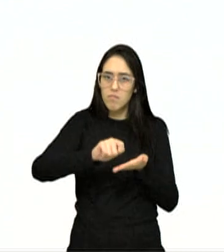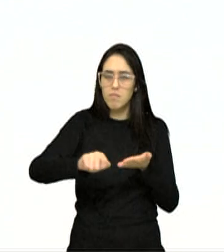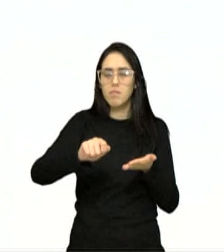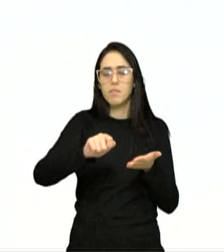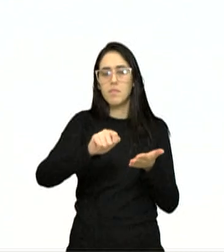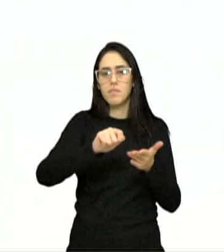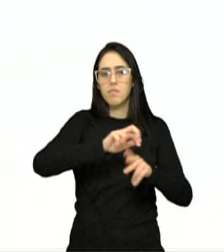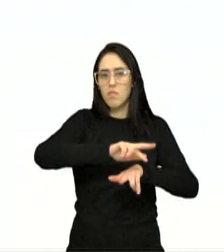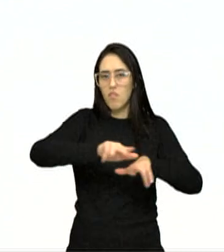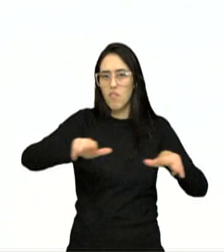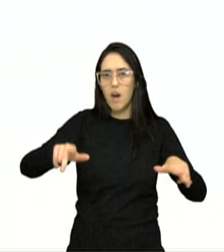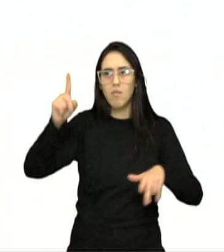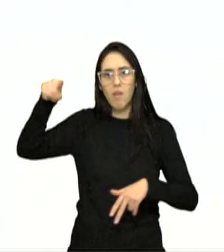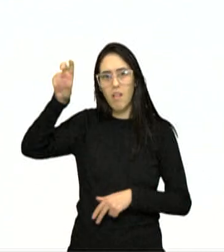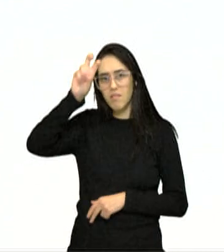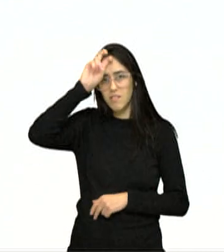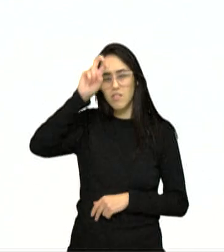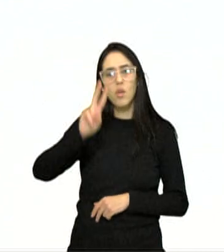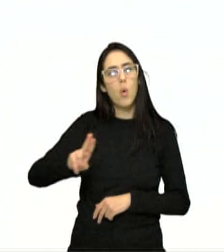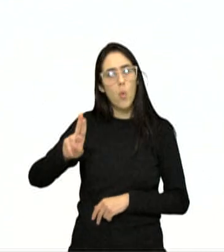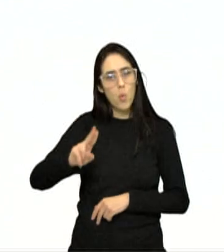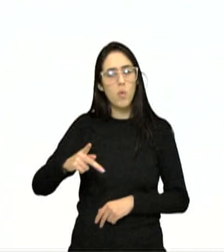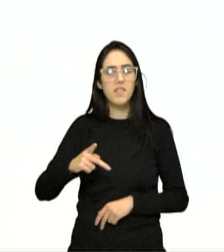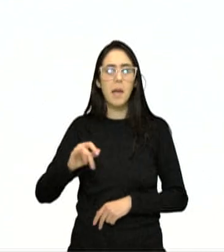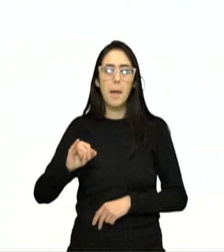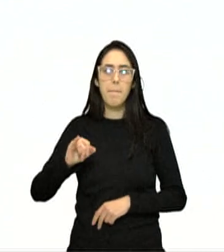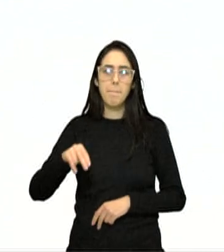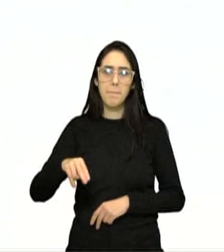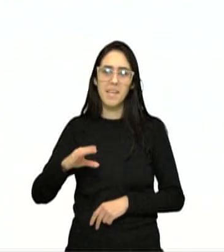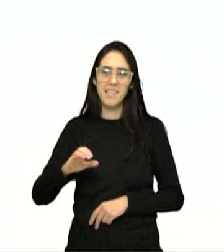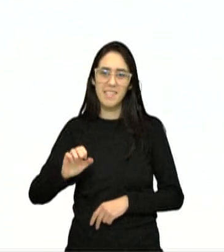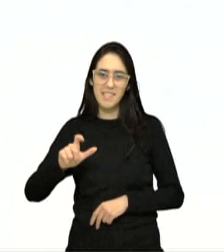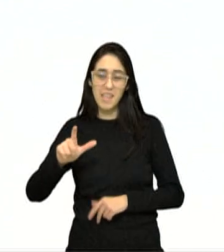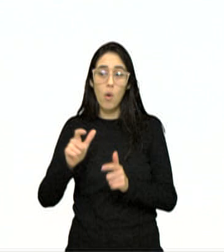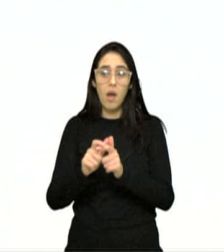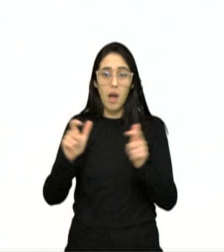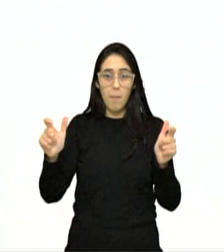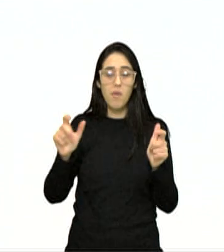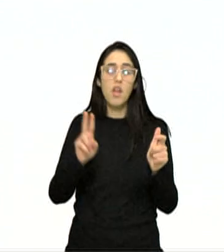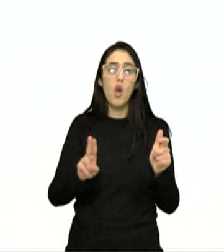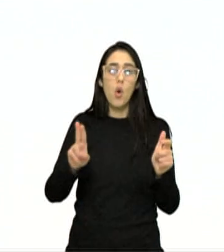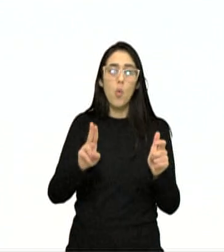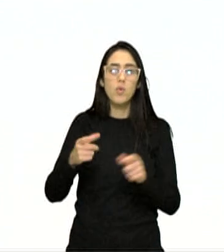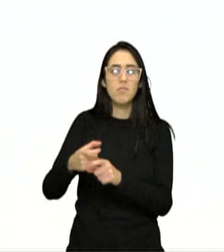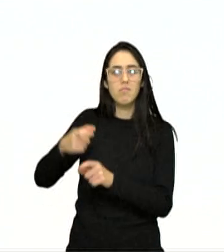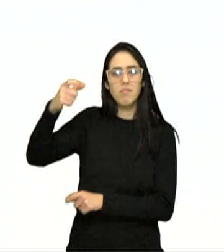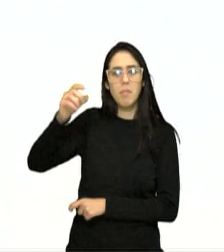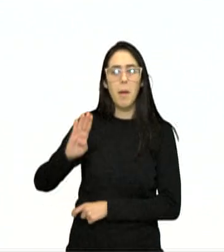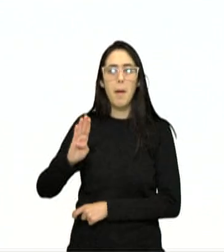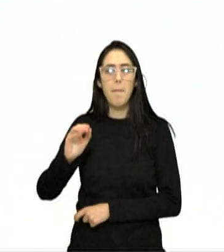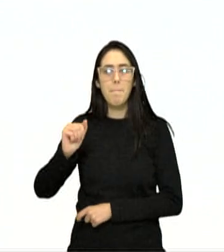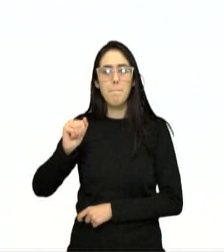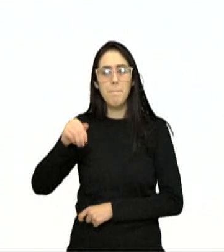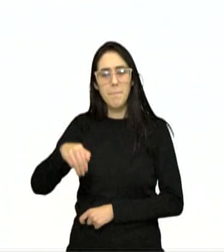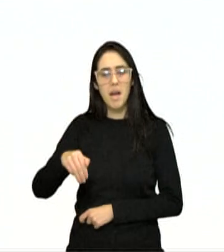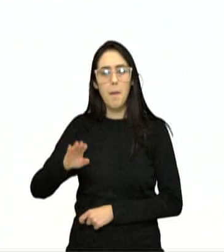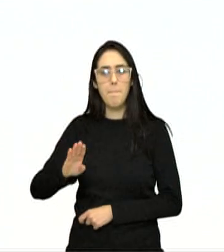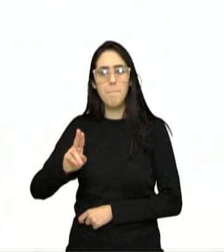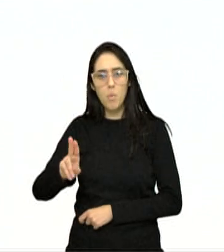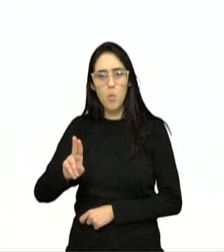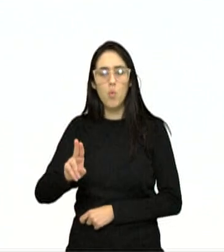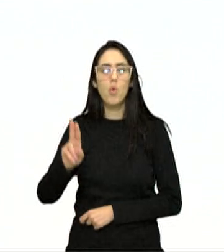egípcios passaram a usar os pincéis. Em geral, eram feitos de junco e bambu e nos desenhos eram